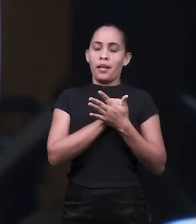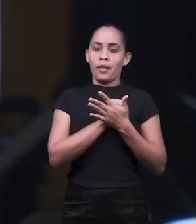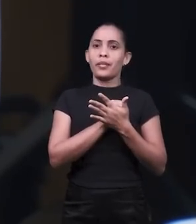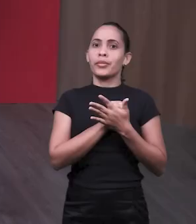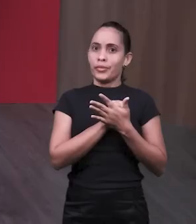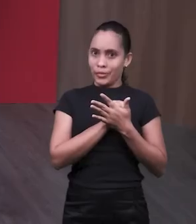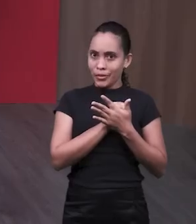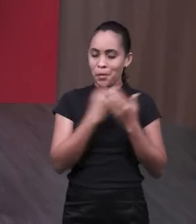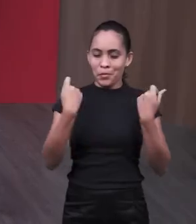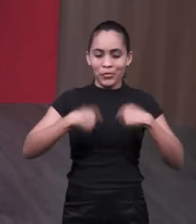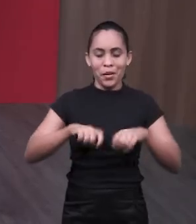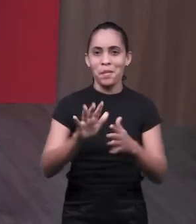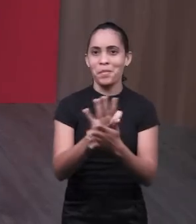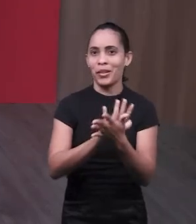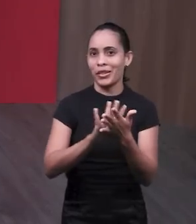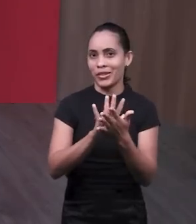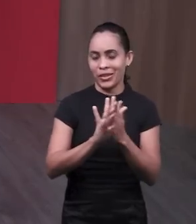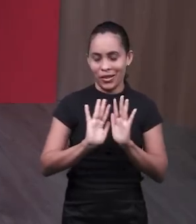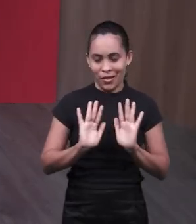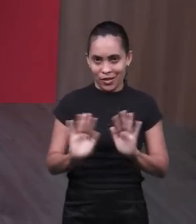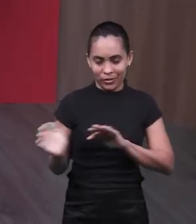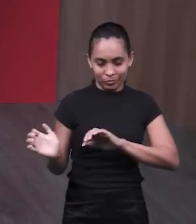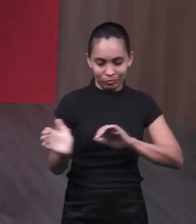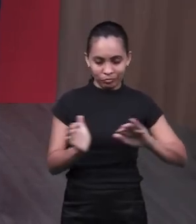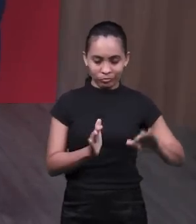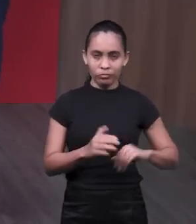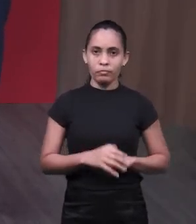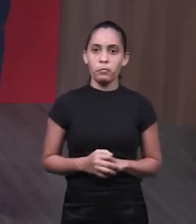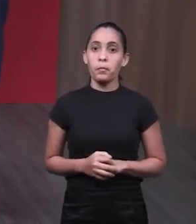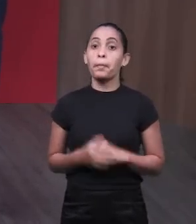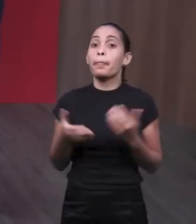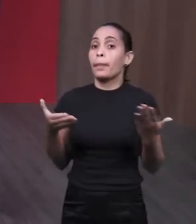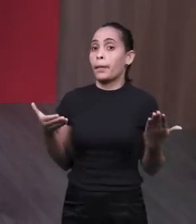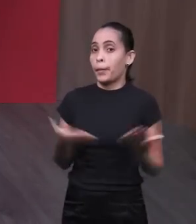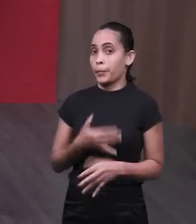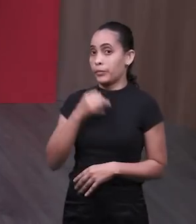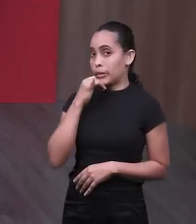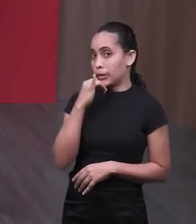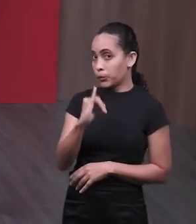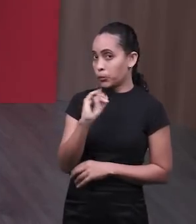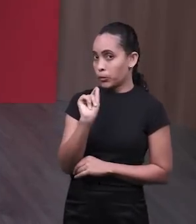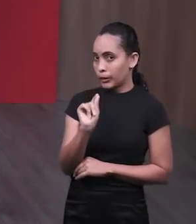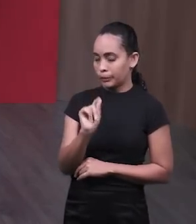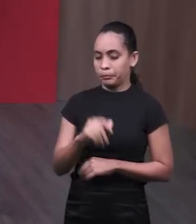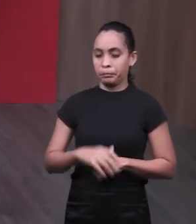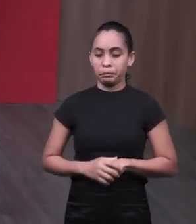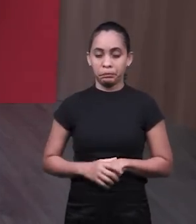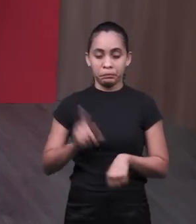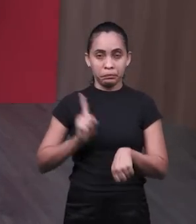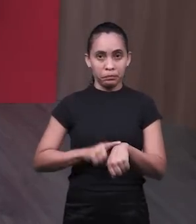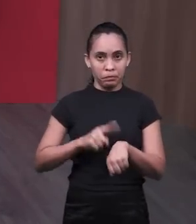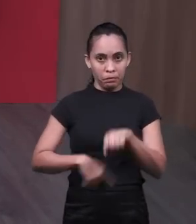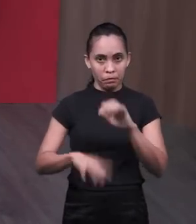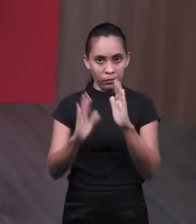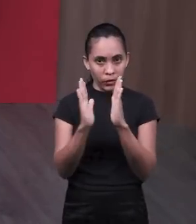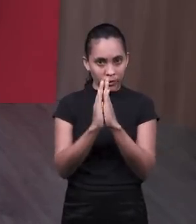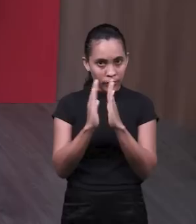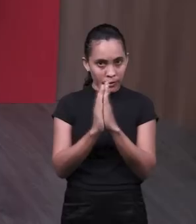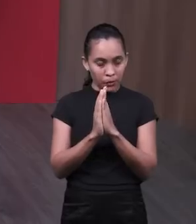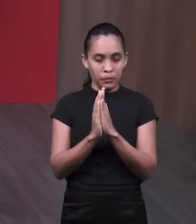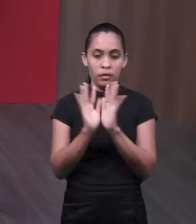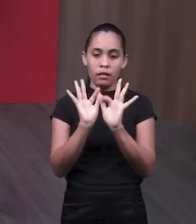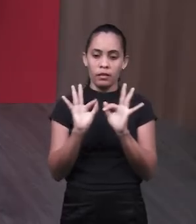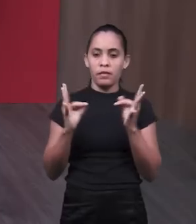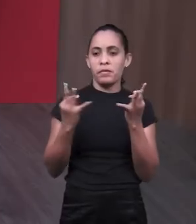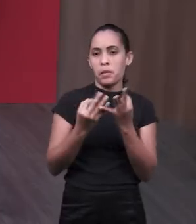Glória a compressão. Deus. Graças a Deus. Nós gostaríamos agora de abordar um ponto que é motivo de oração dos pais